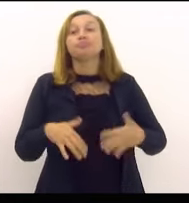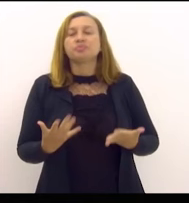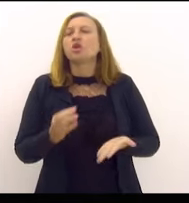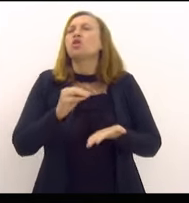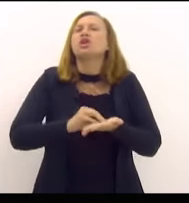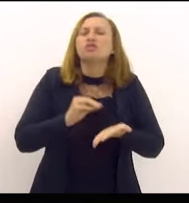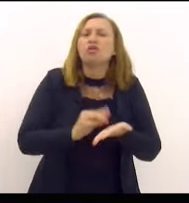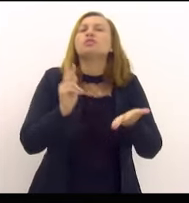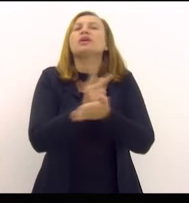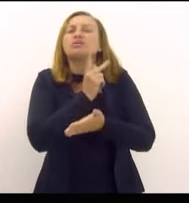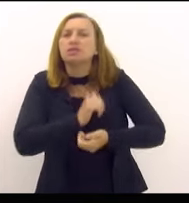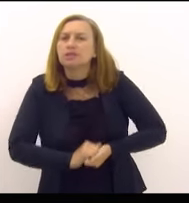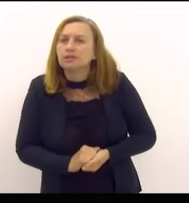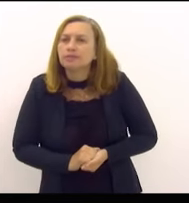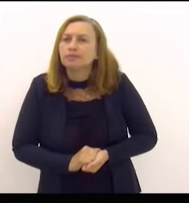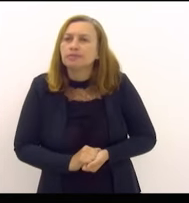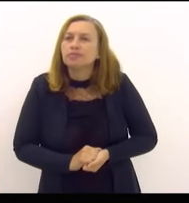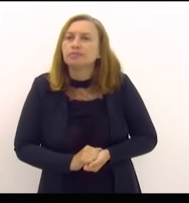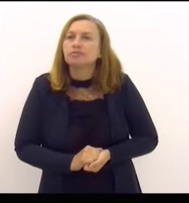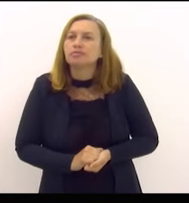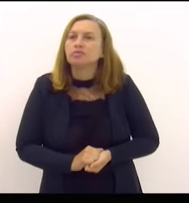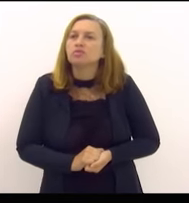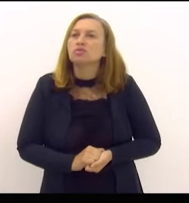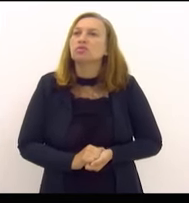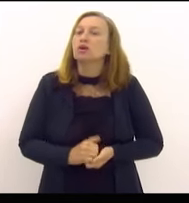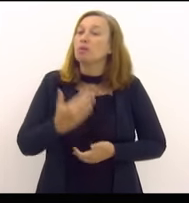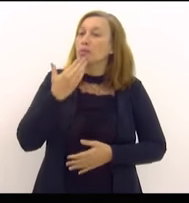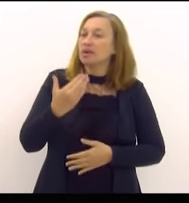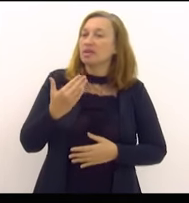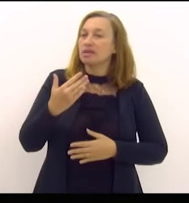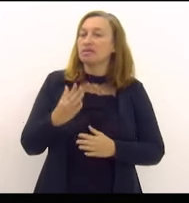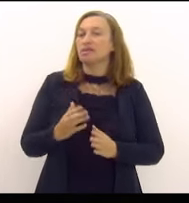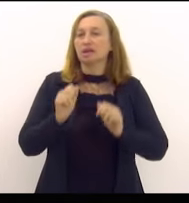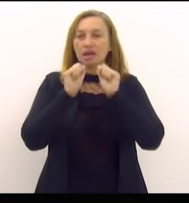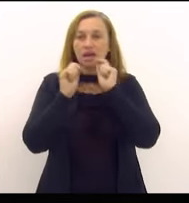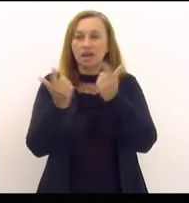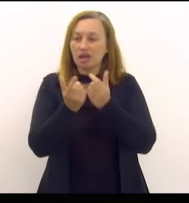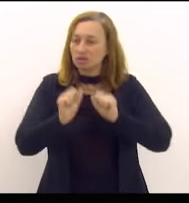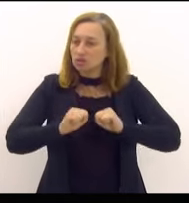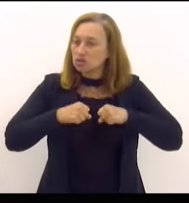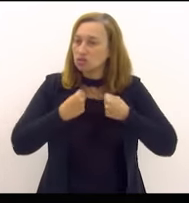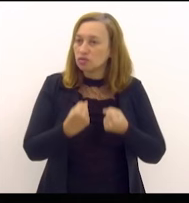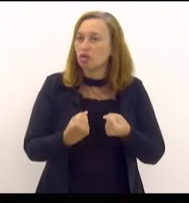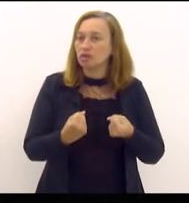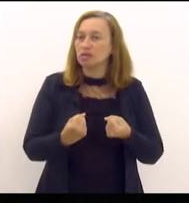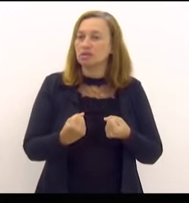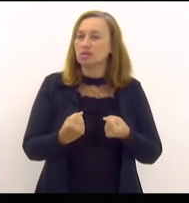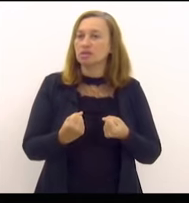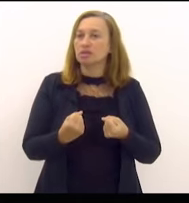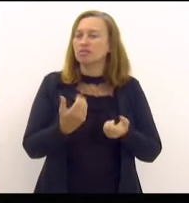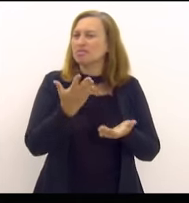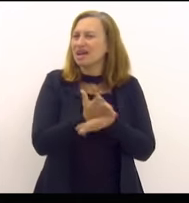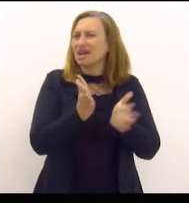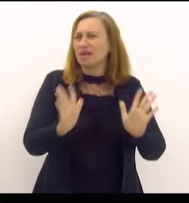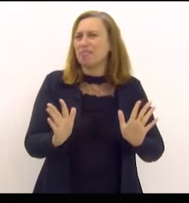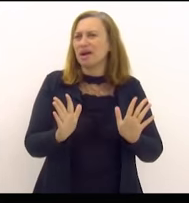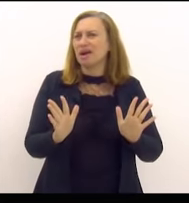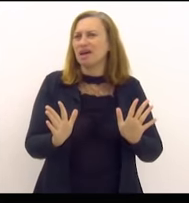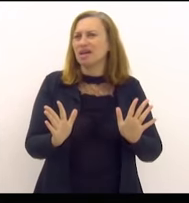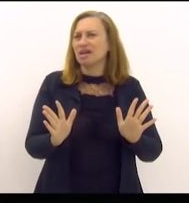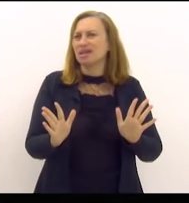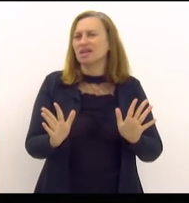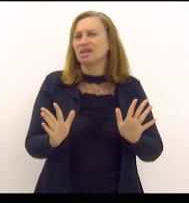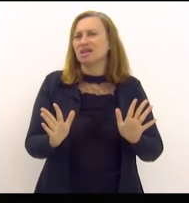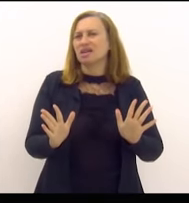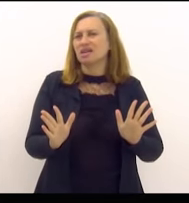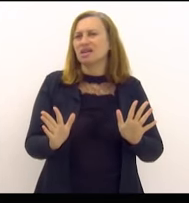para que isso seja resolvido, né? Eu gostaria de pedir que essa casa se empenhe em acabar com essa, entre aspas, novela